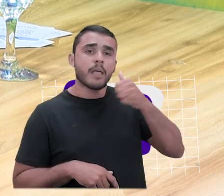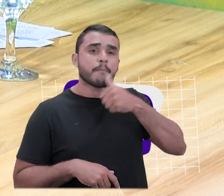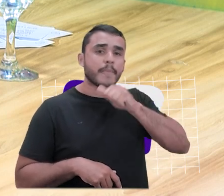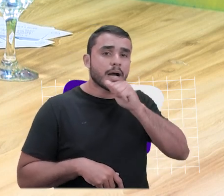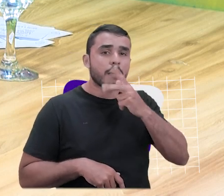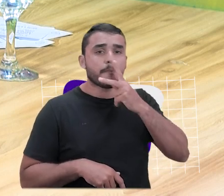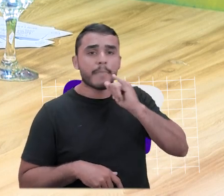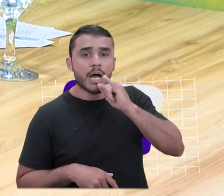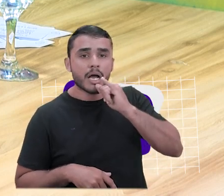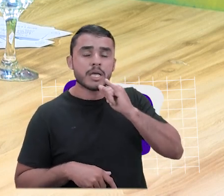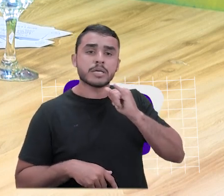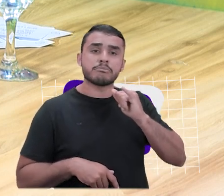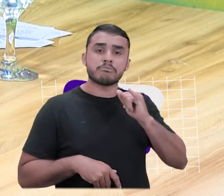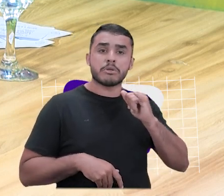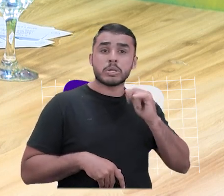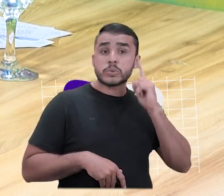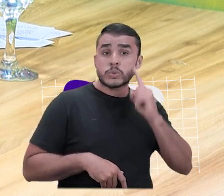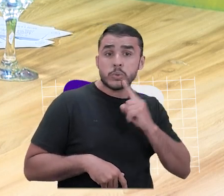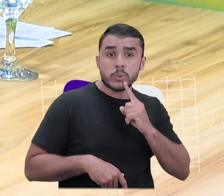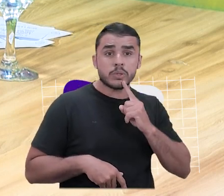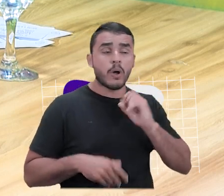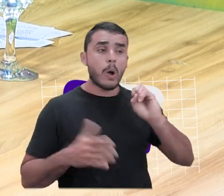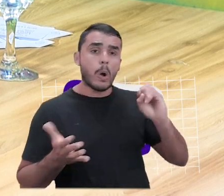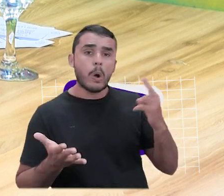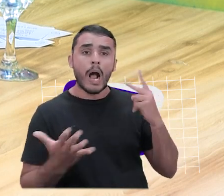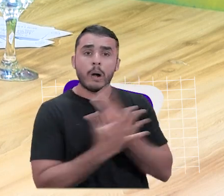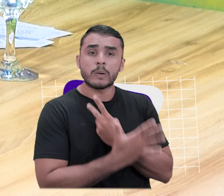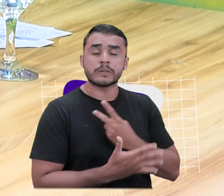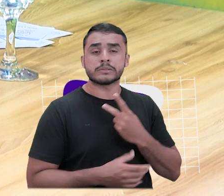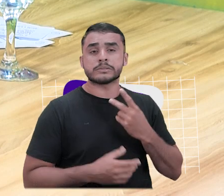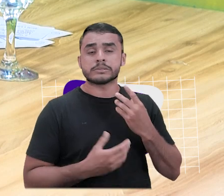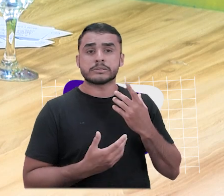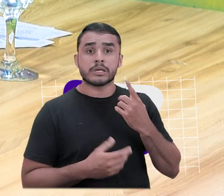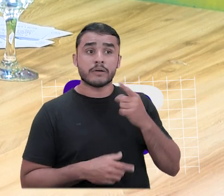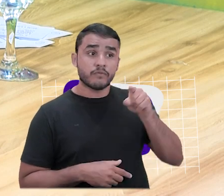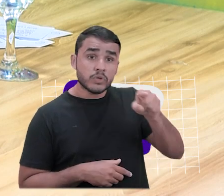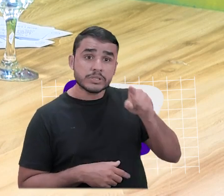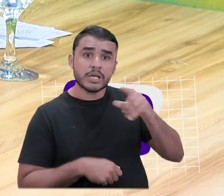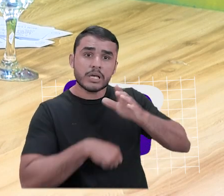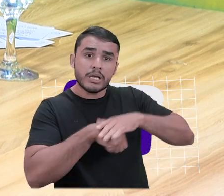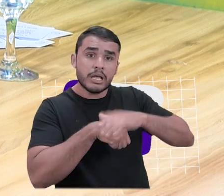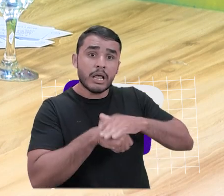para esse pai, essa mãe, esse familiar? Primeiro que a gente sabe que a